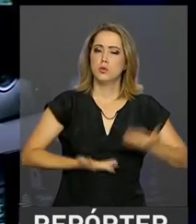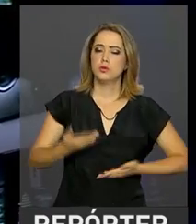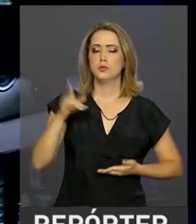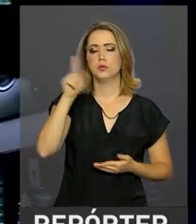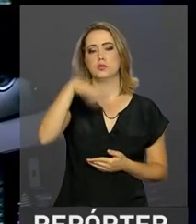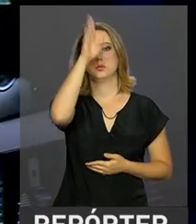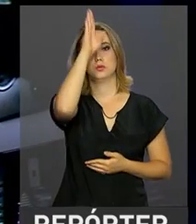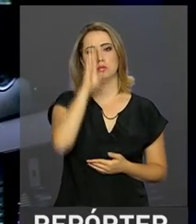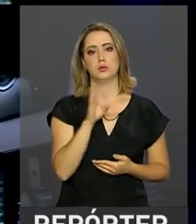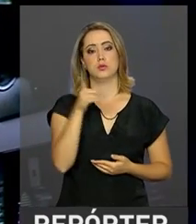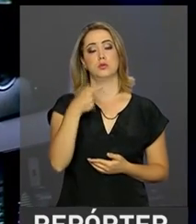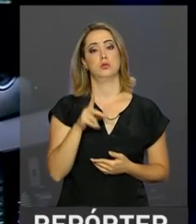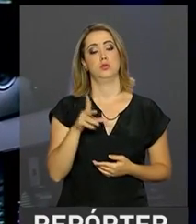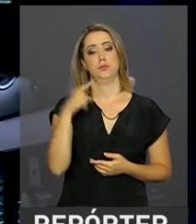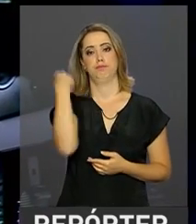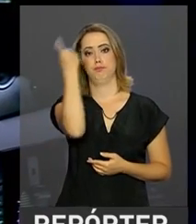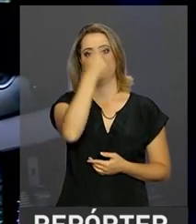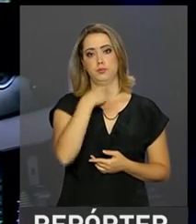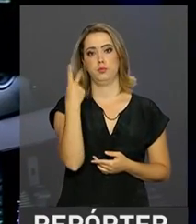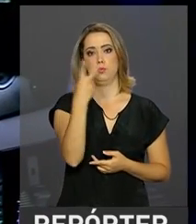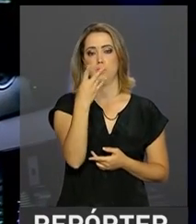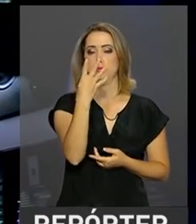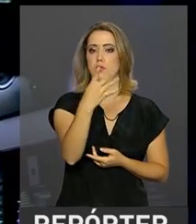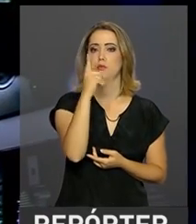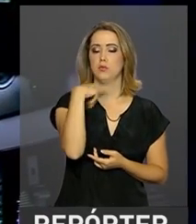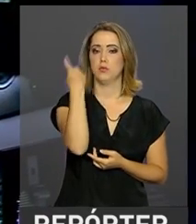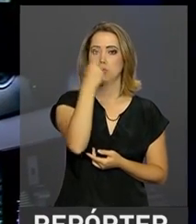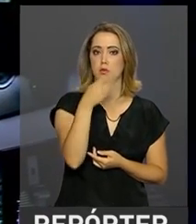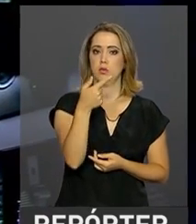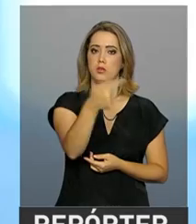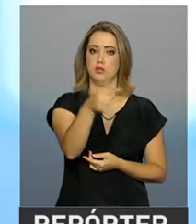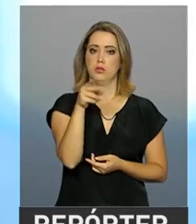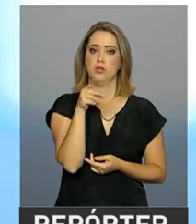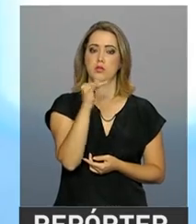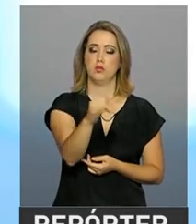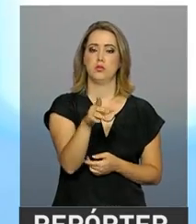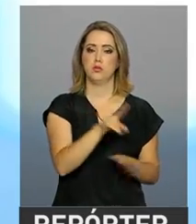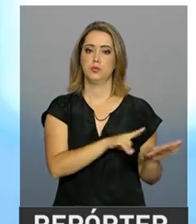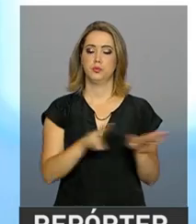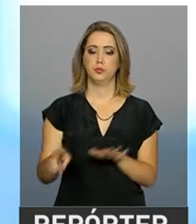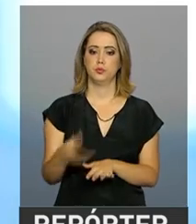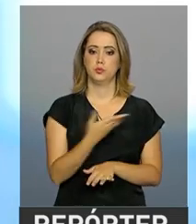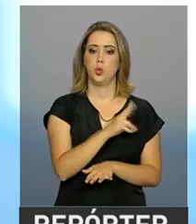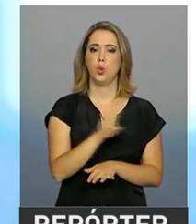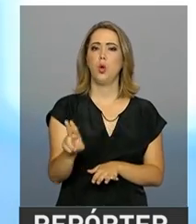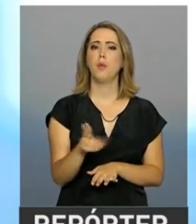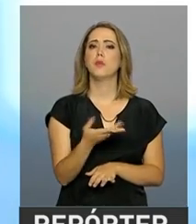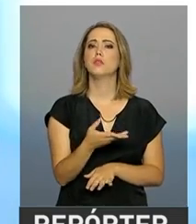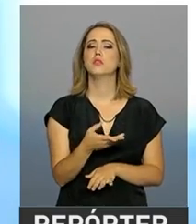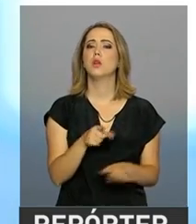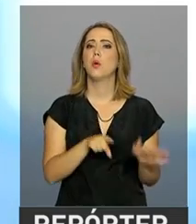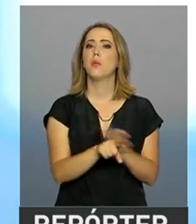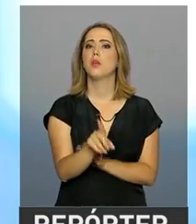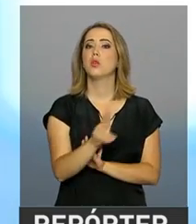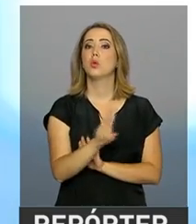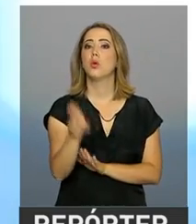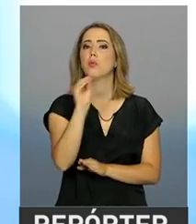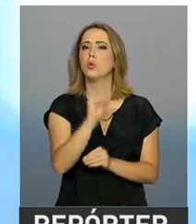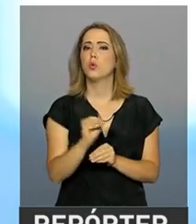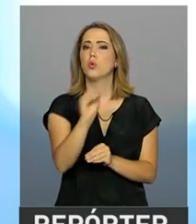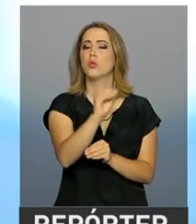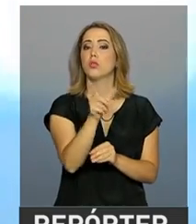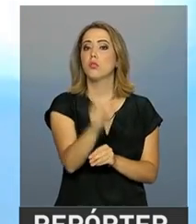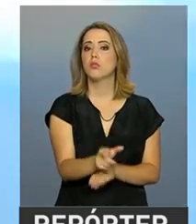graça funciona 24 horas e 7 dias por semana Qual o seu nome o nome do